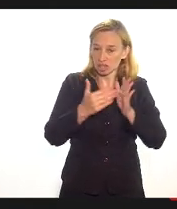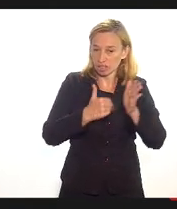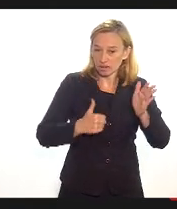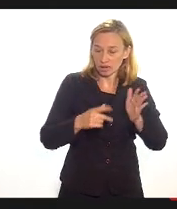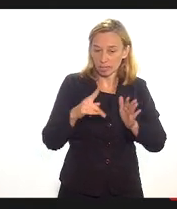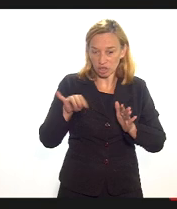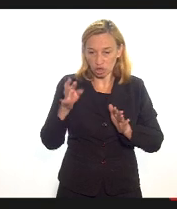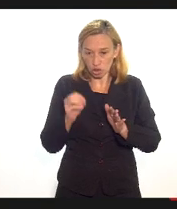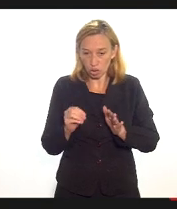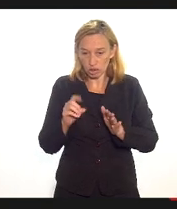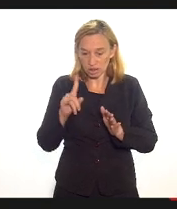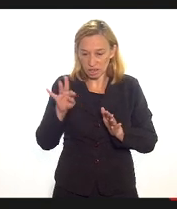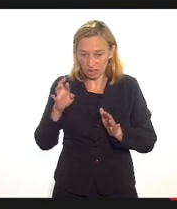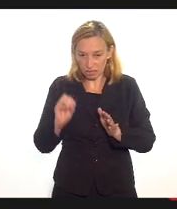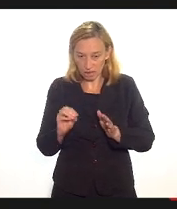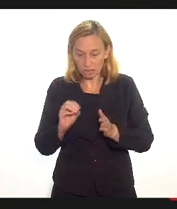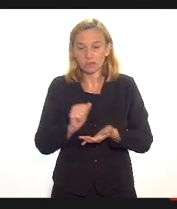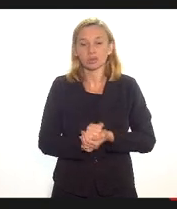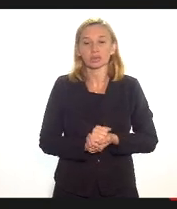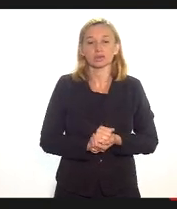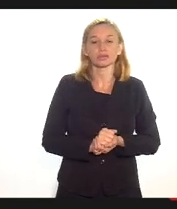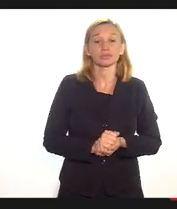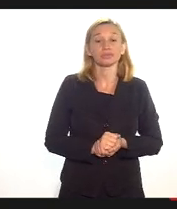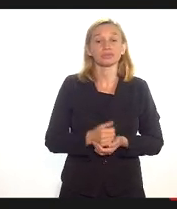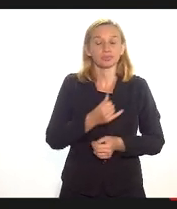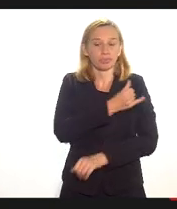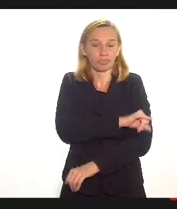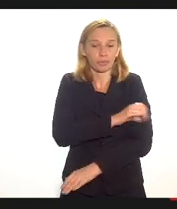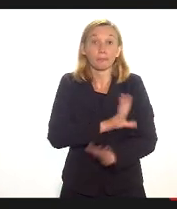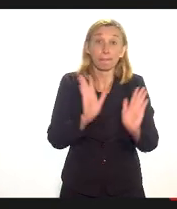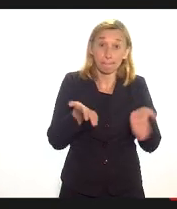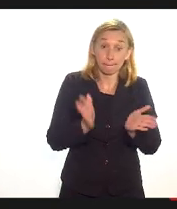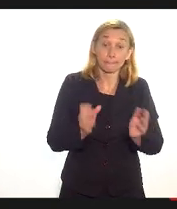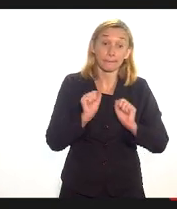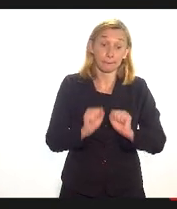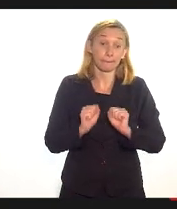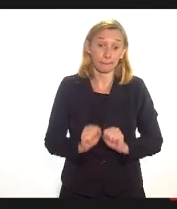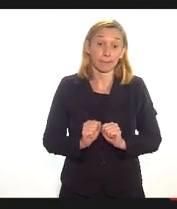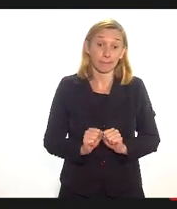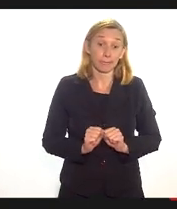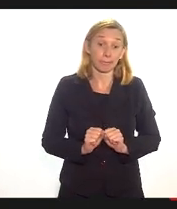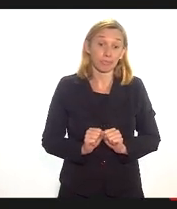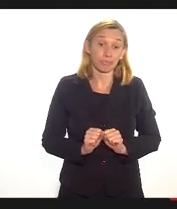seus derivados, inclusive gasosos, o Rio de Janeiro hoje poderia estar tendo